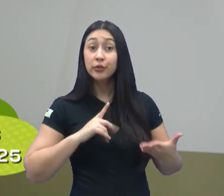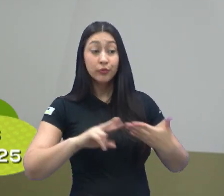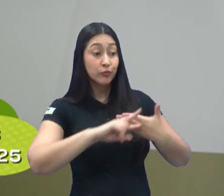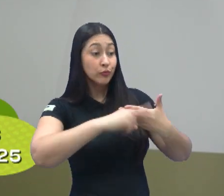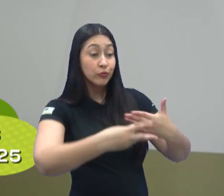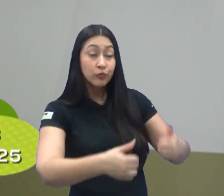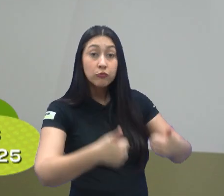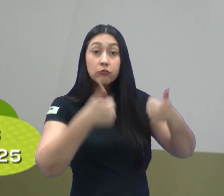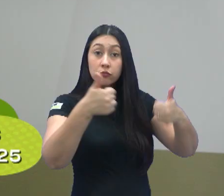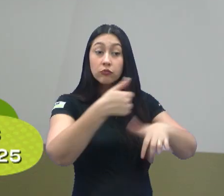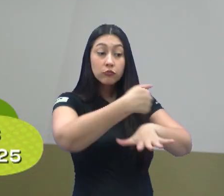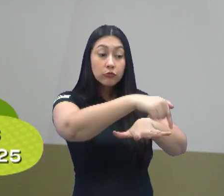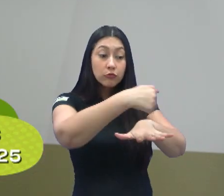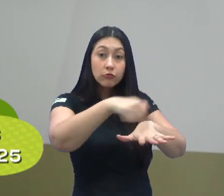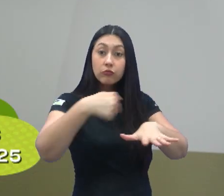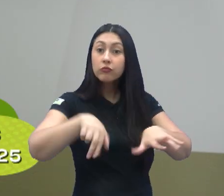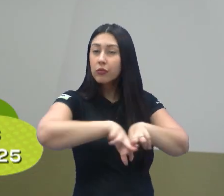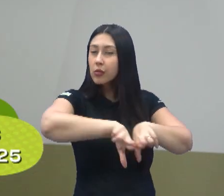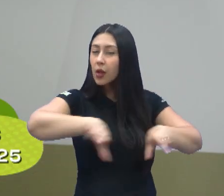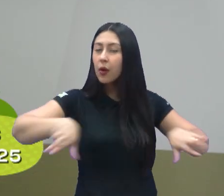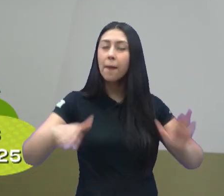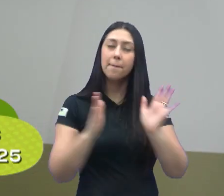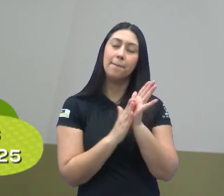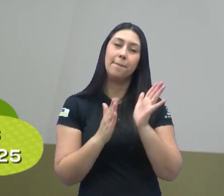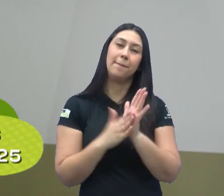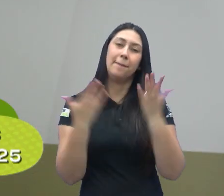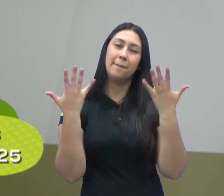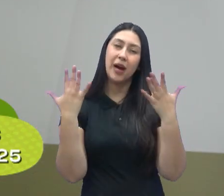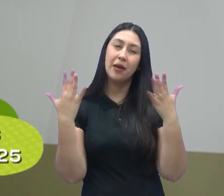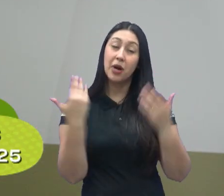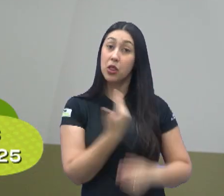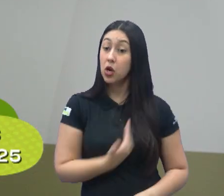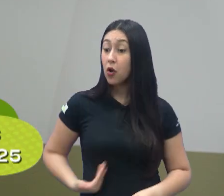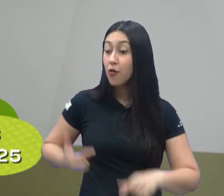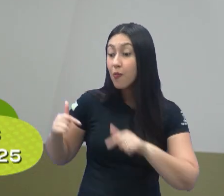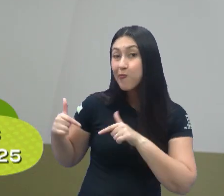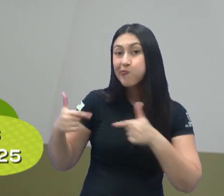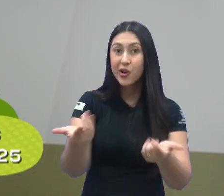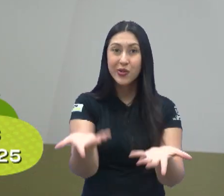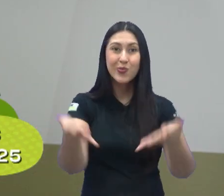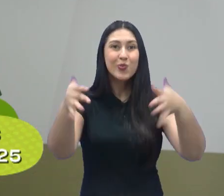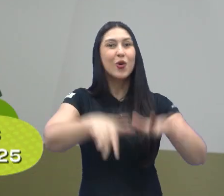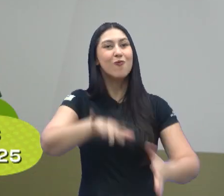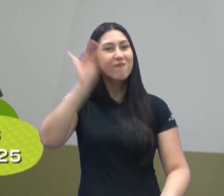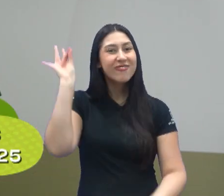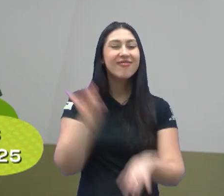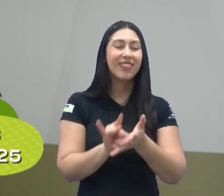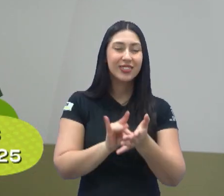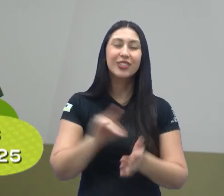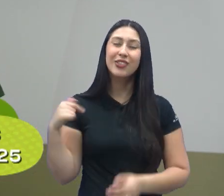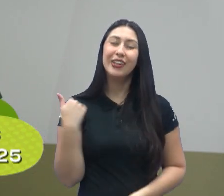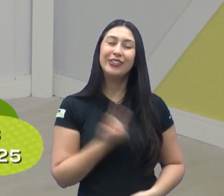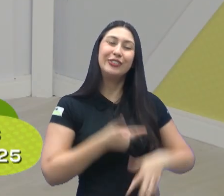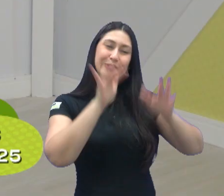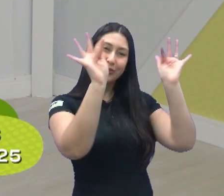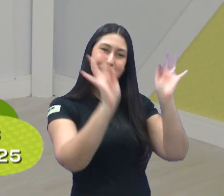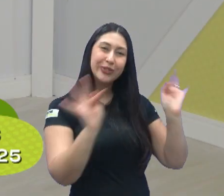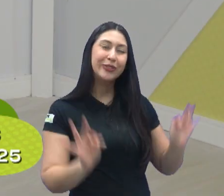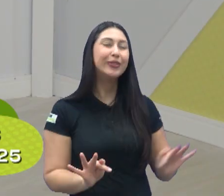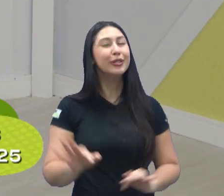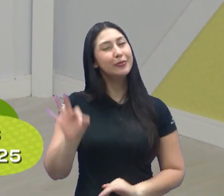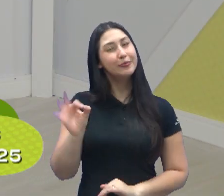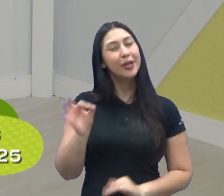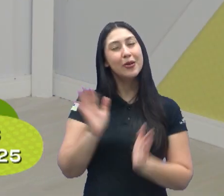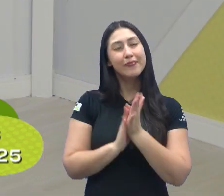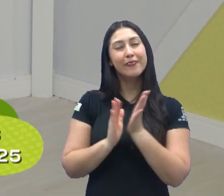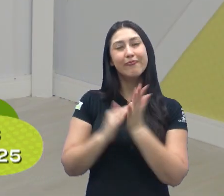né, em várias modalidades. Parabéns a todos, são políticas públicas de inclusão consolidadas aí, a gente fica muito feliz por eles. Sem dúvida alguma. Parabéns